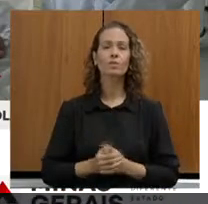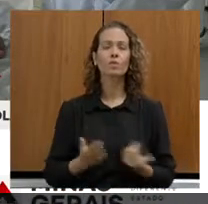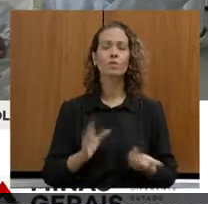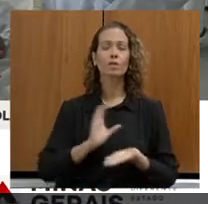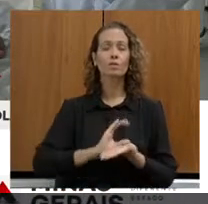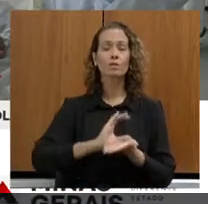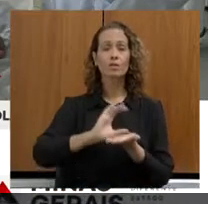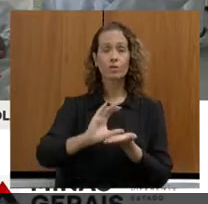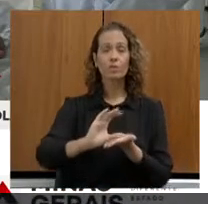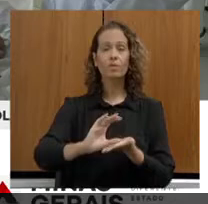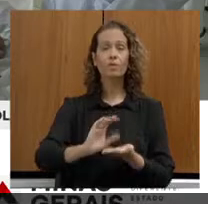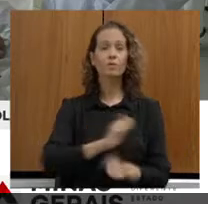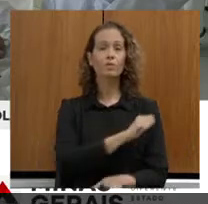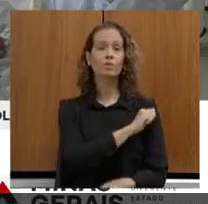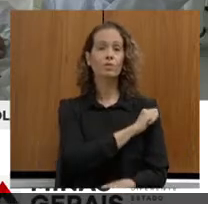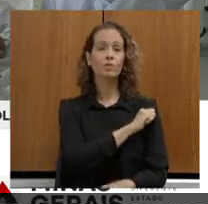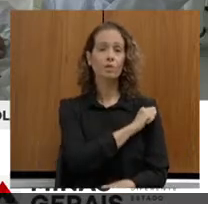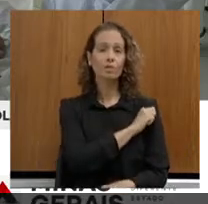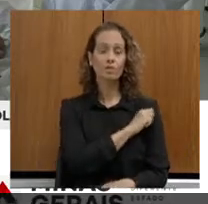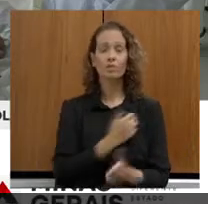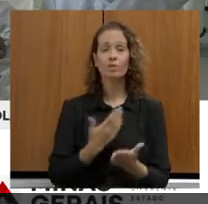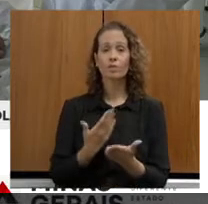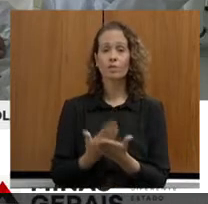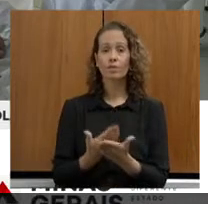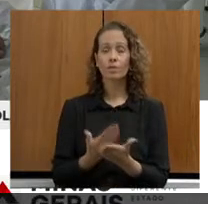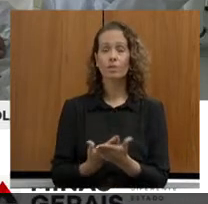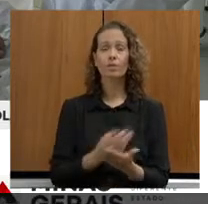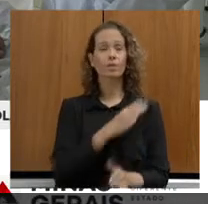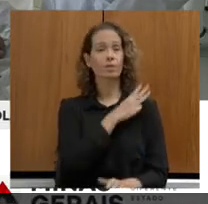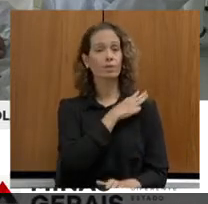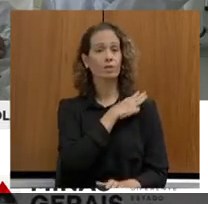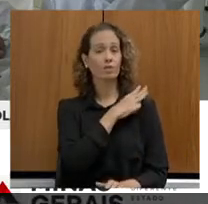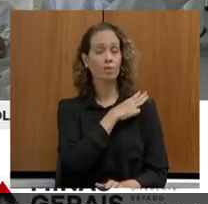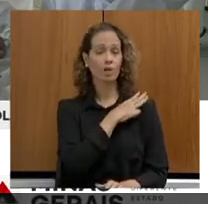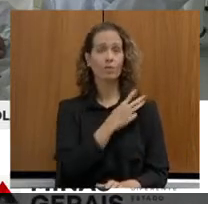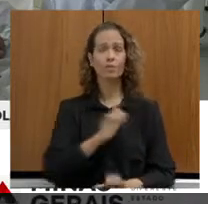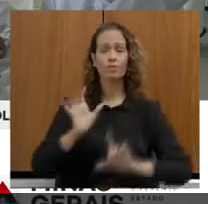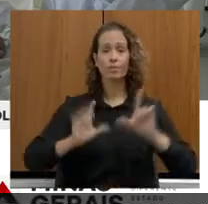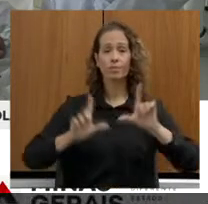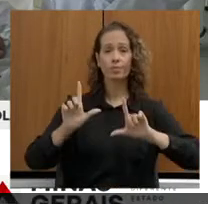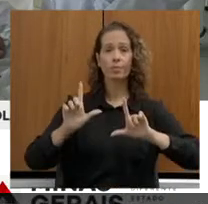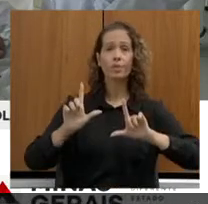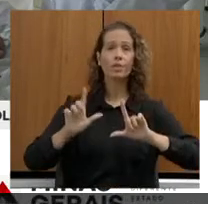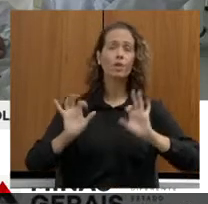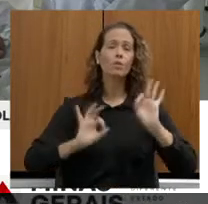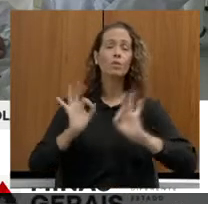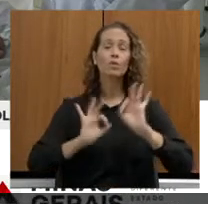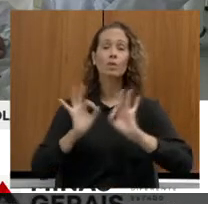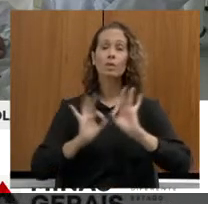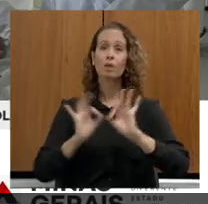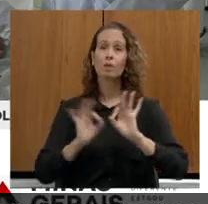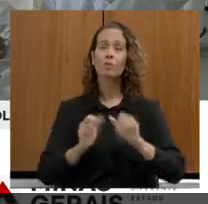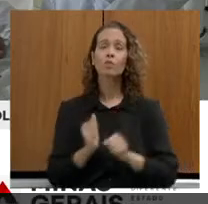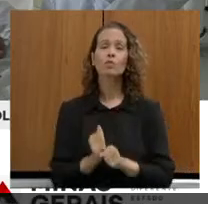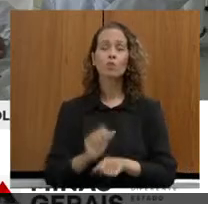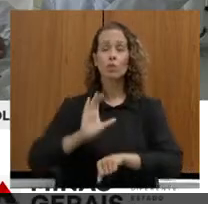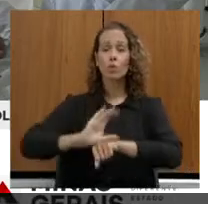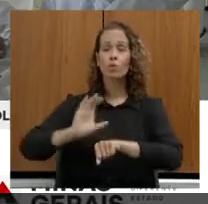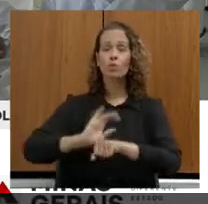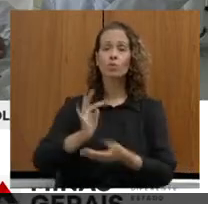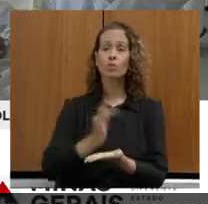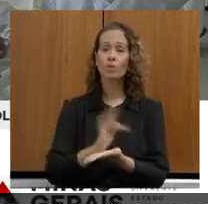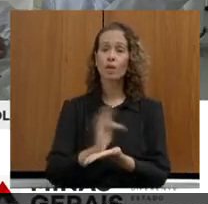investimento no estudante de Ensino Médio um programa de oferta de cursos técnicos e de qualificação de qualificação